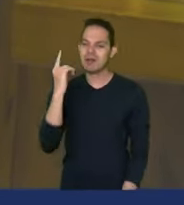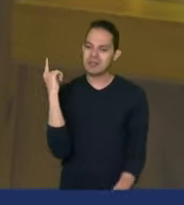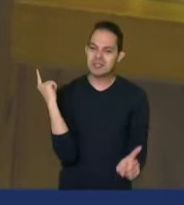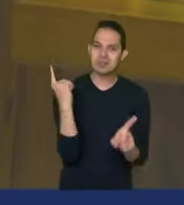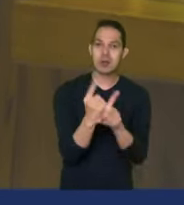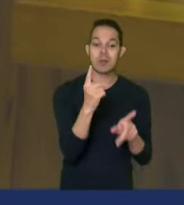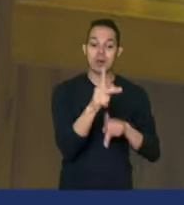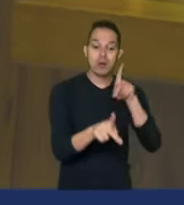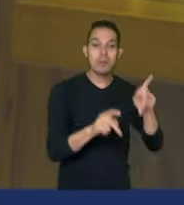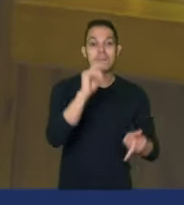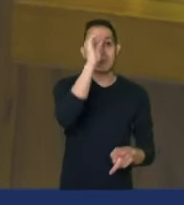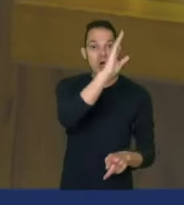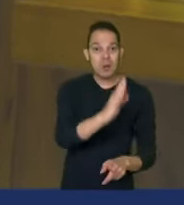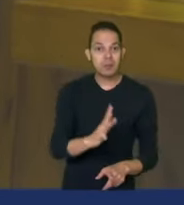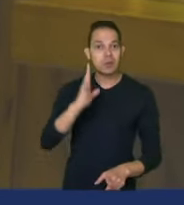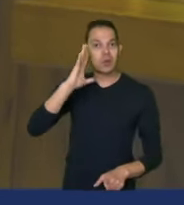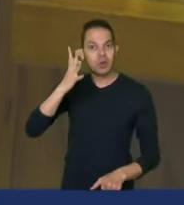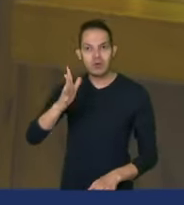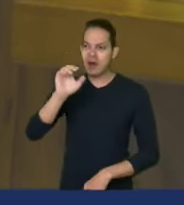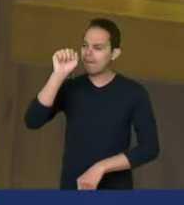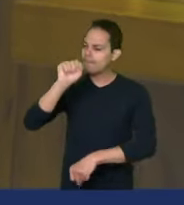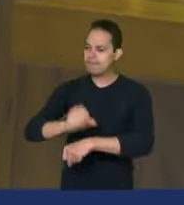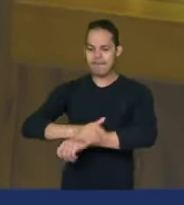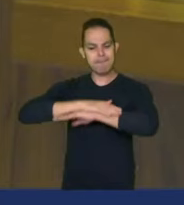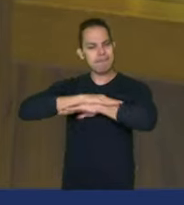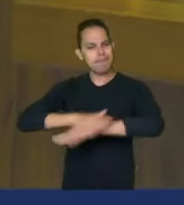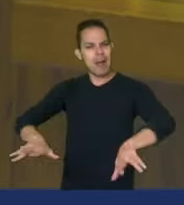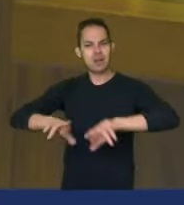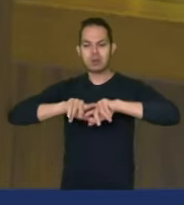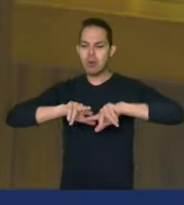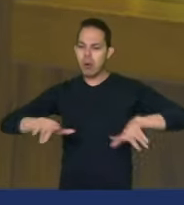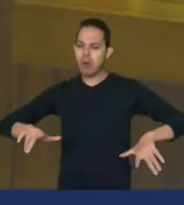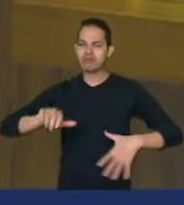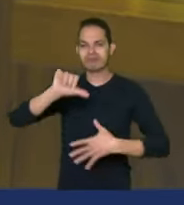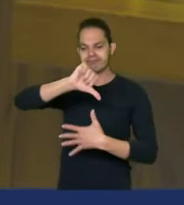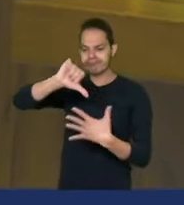urnas, dizendo um basta a todo o malefício que ele faz ao nosso país.